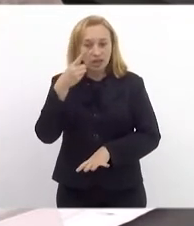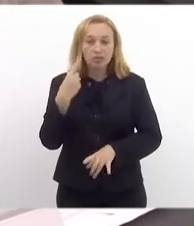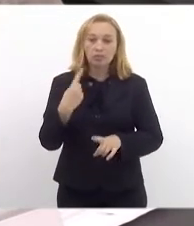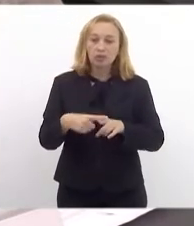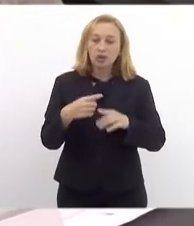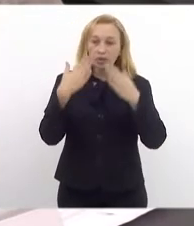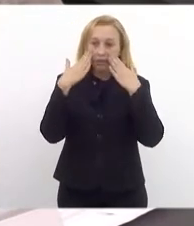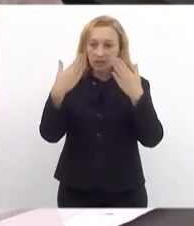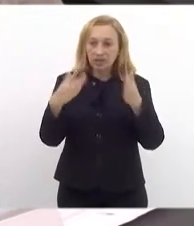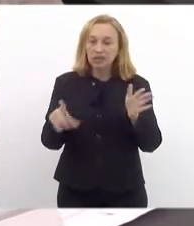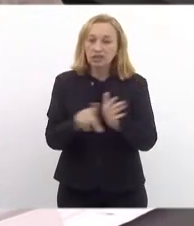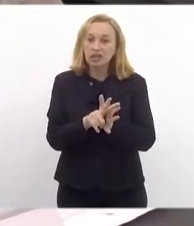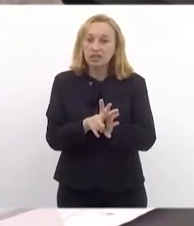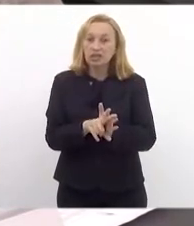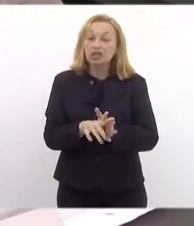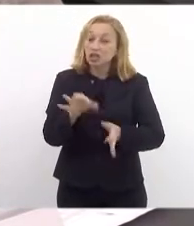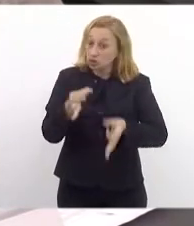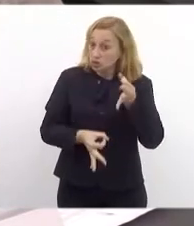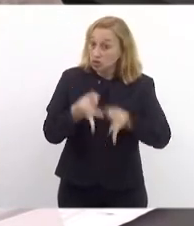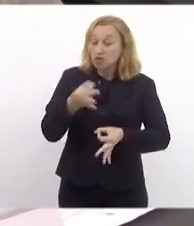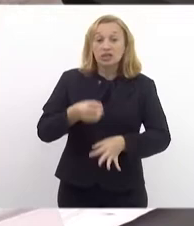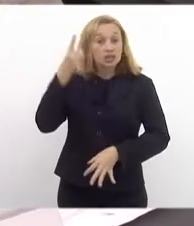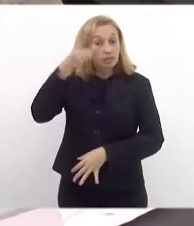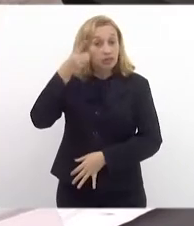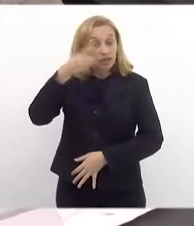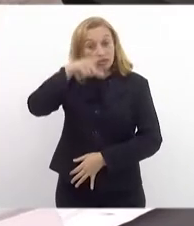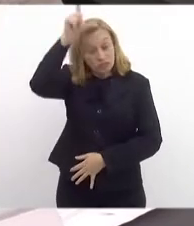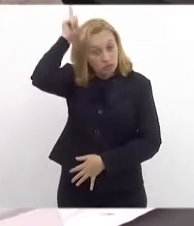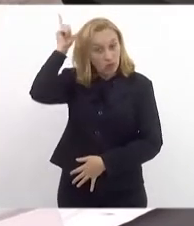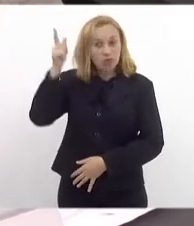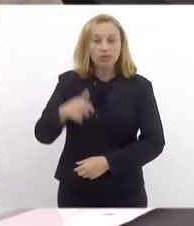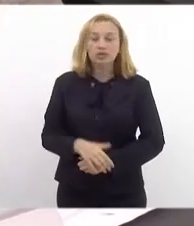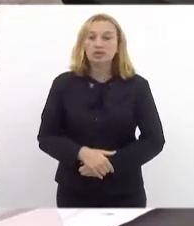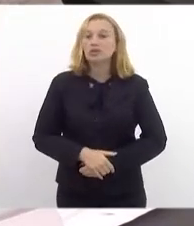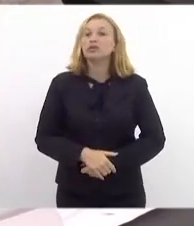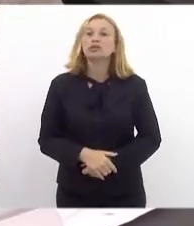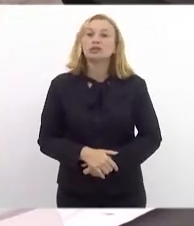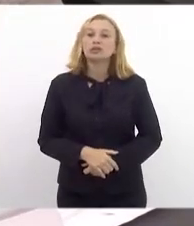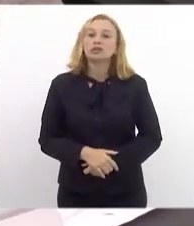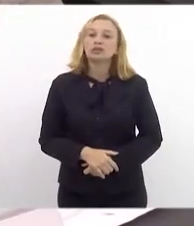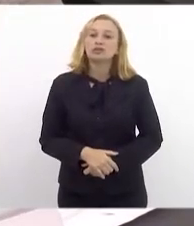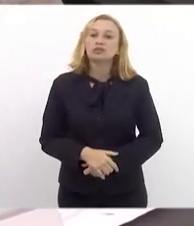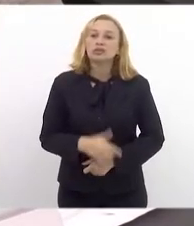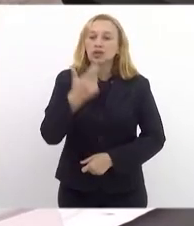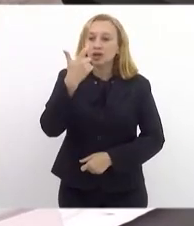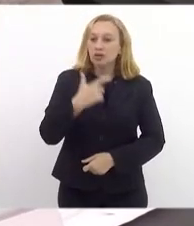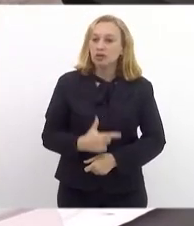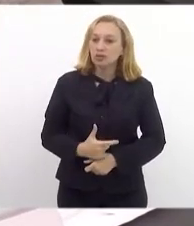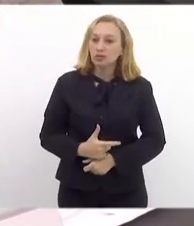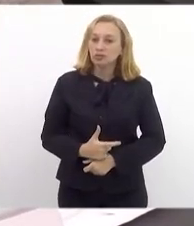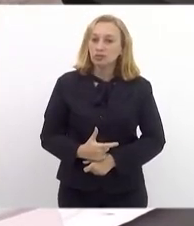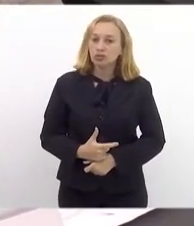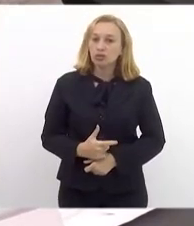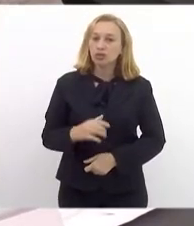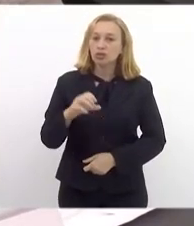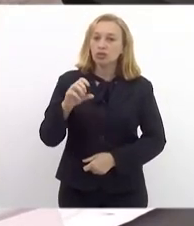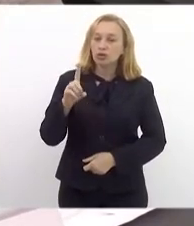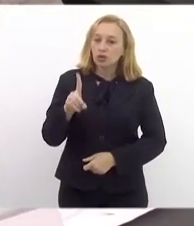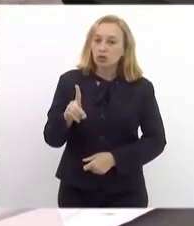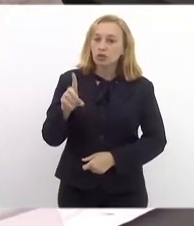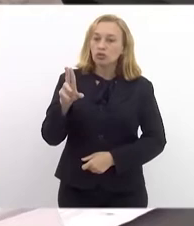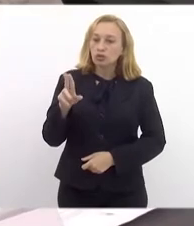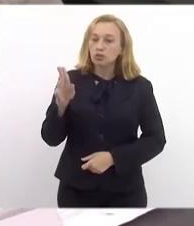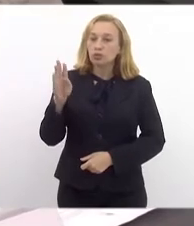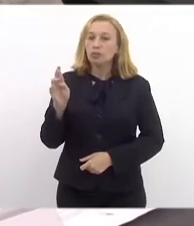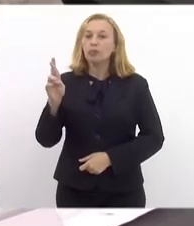apresentei essa lei e por dever de Justiça Deputado Luiz Paulo e é eu sou do Blade auditor Mas a